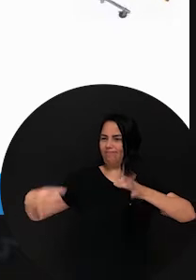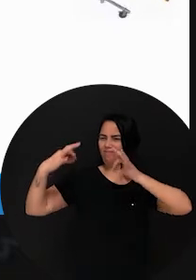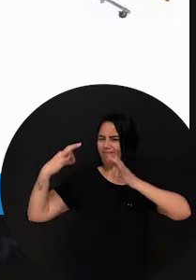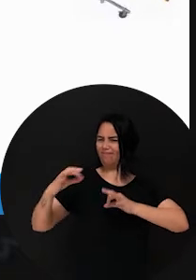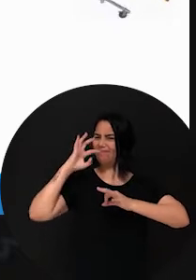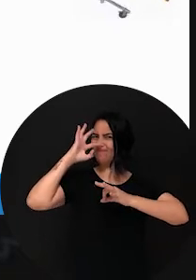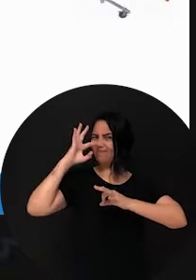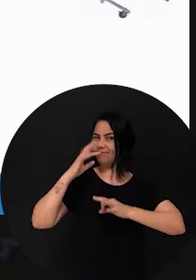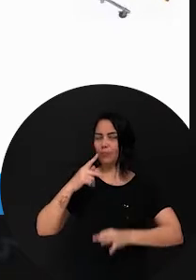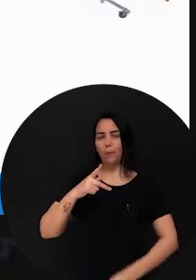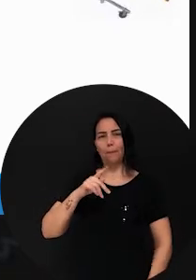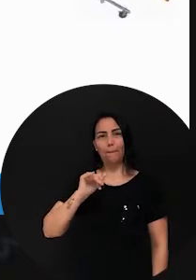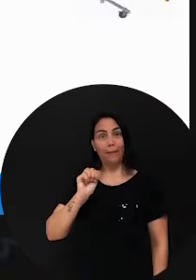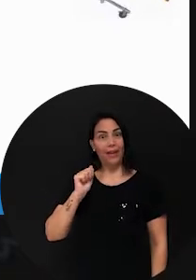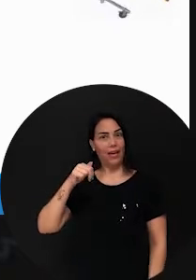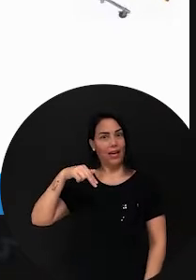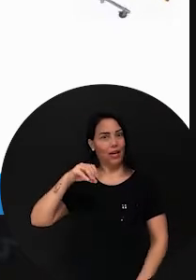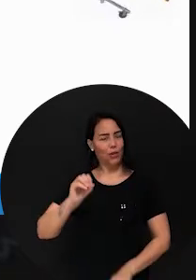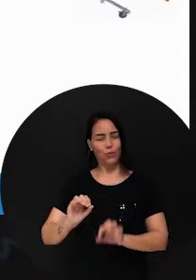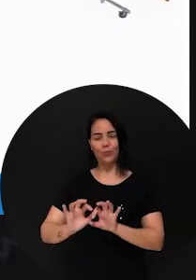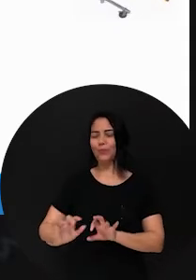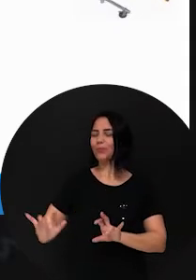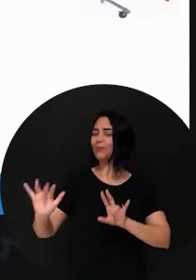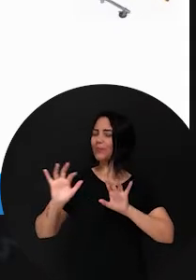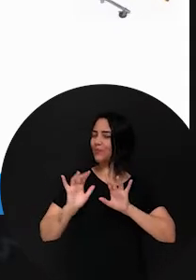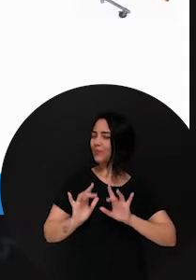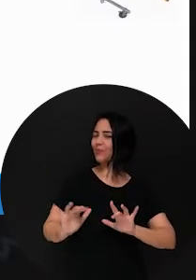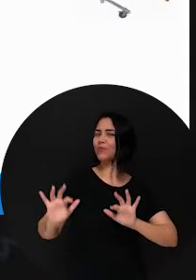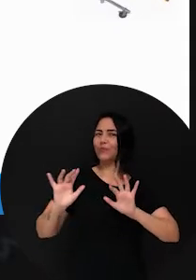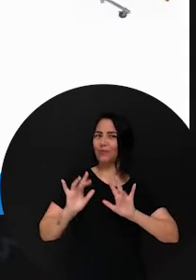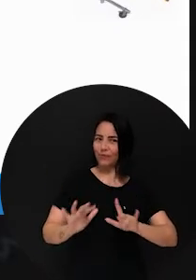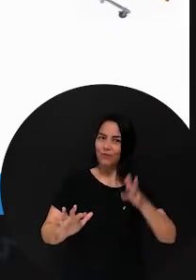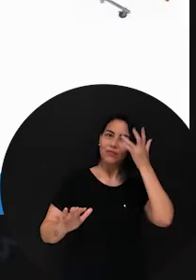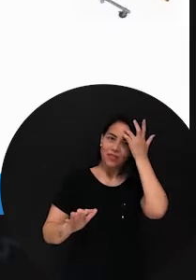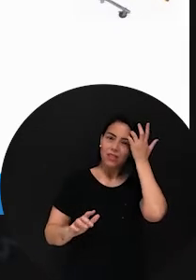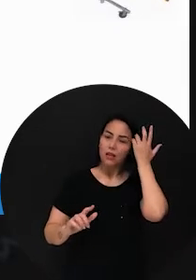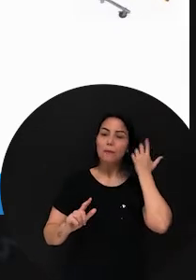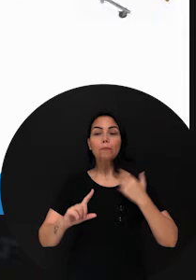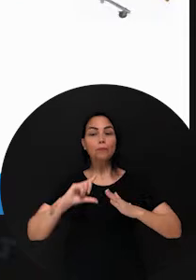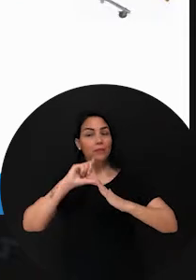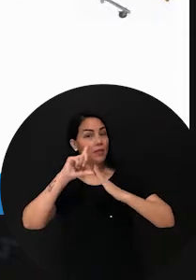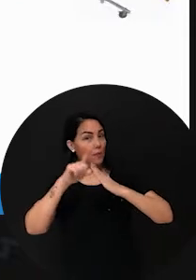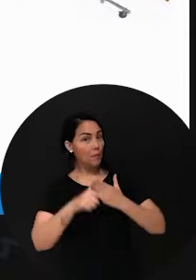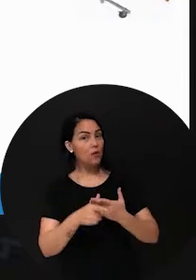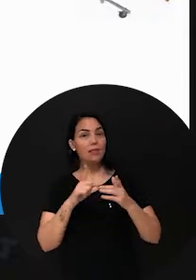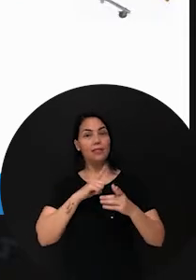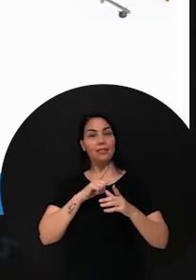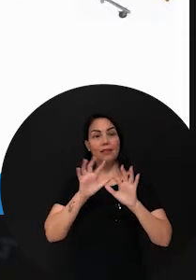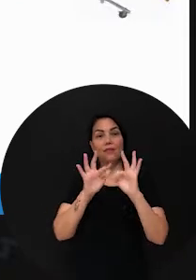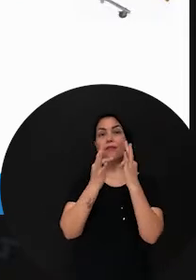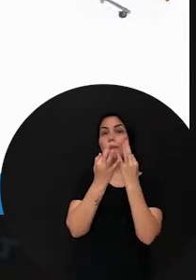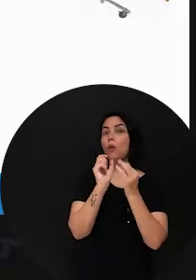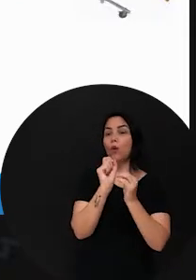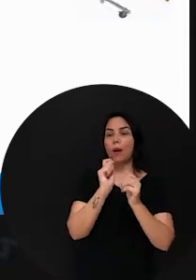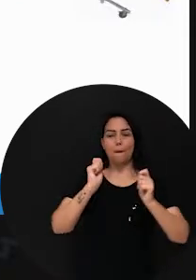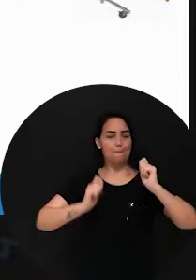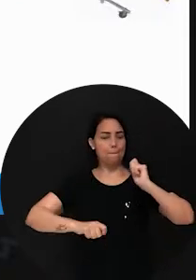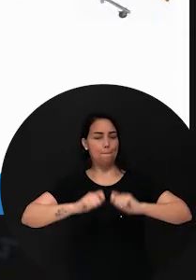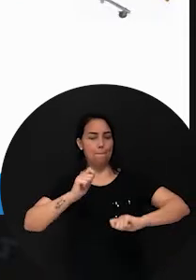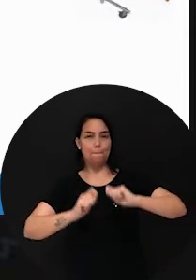certo? E a gente tem a família das percussões, né? Que se divide entre as percussões sinfônicas e as